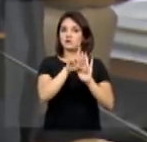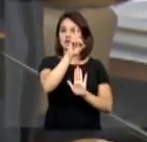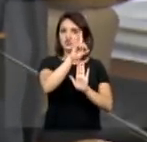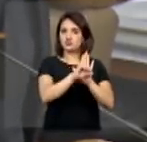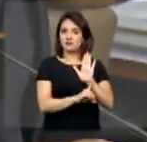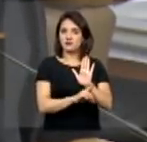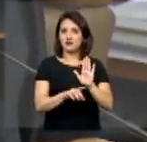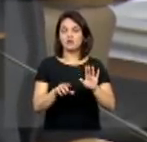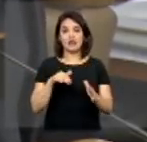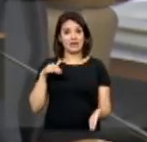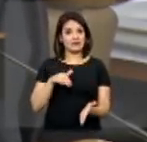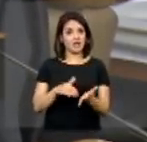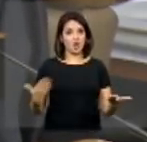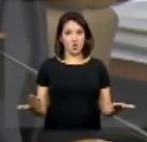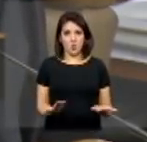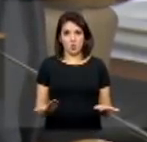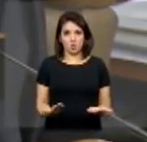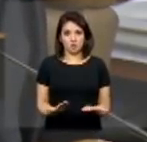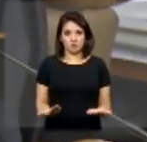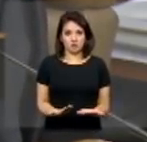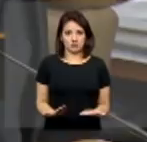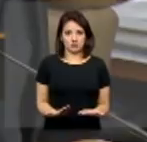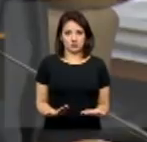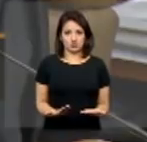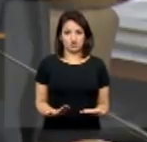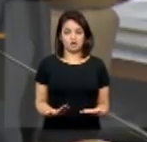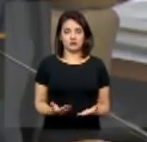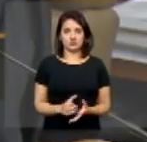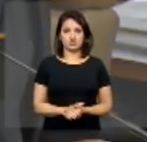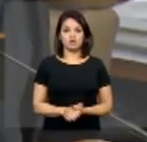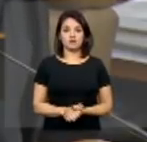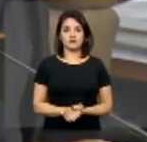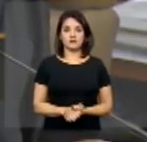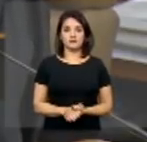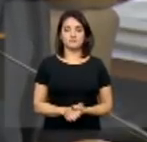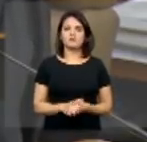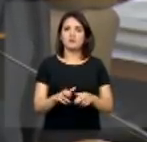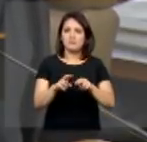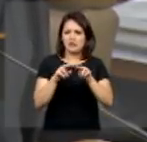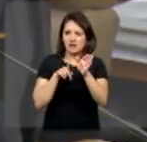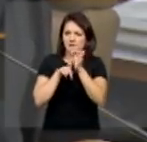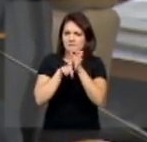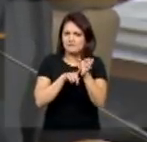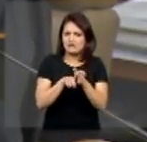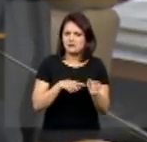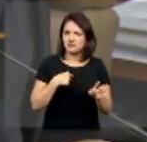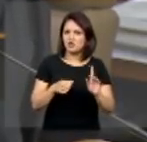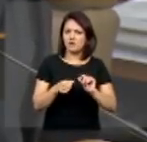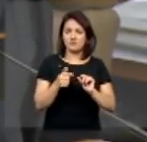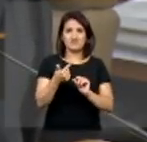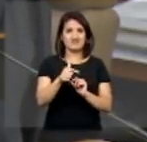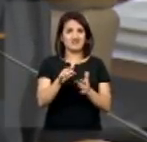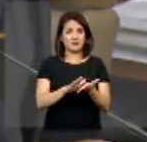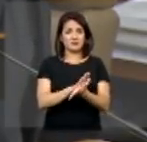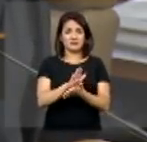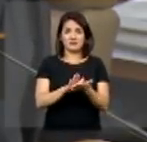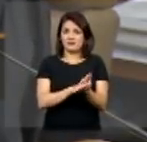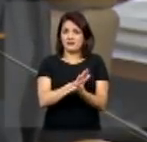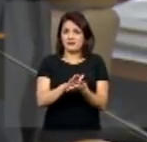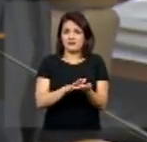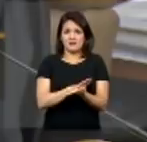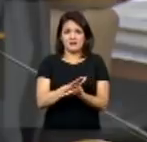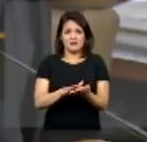a data de hoje até onde alcança pesquisa que fiz não há manifestação